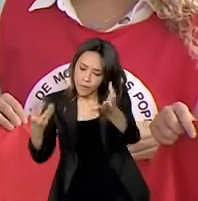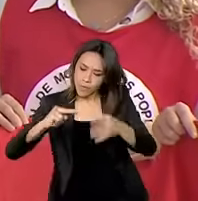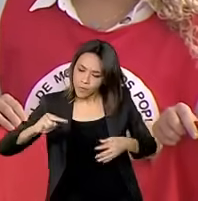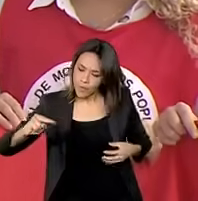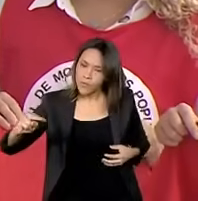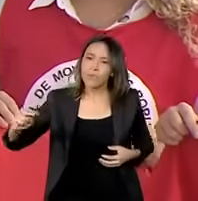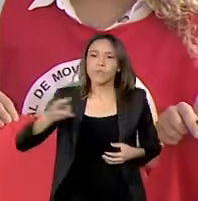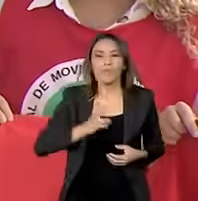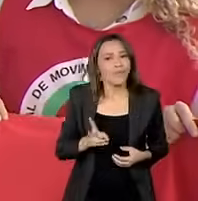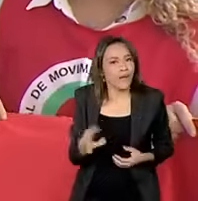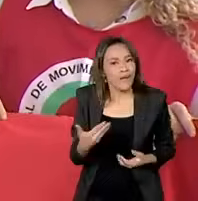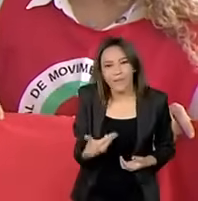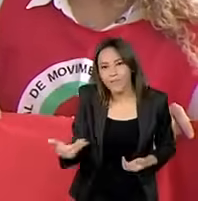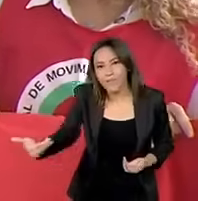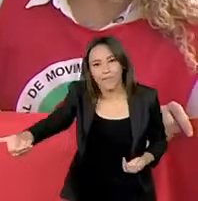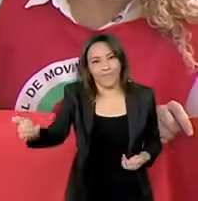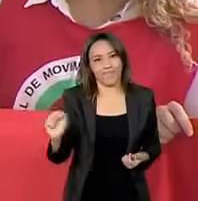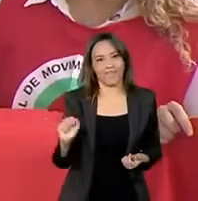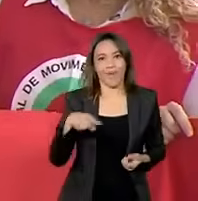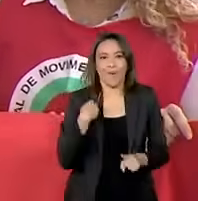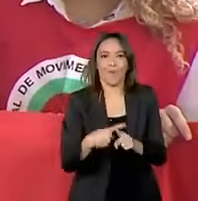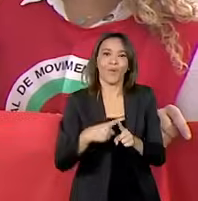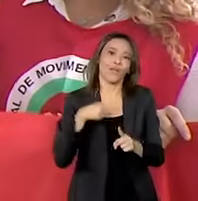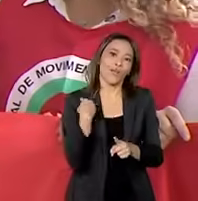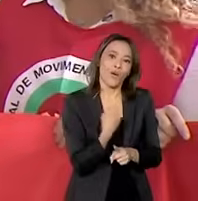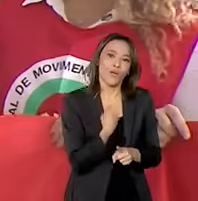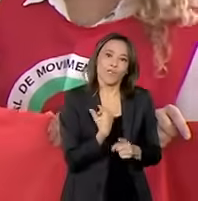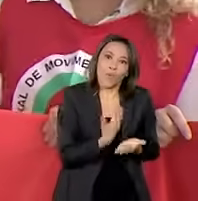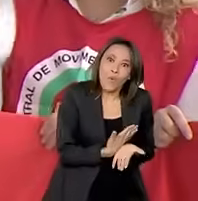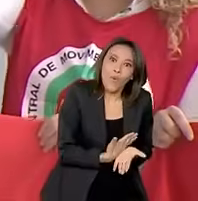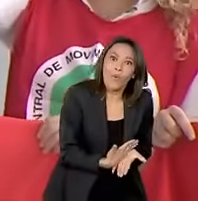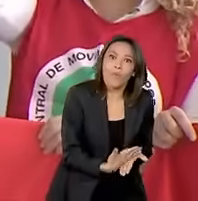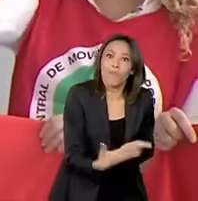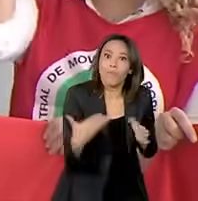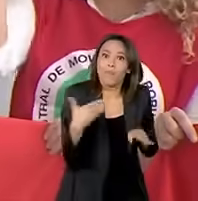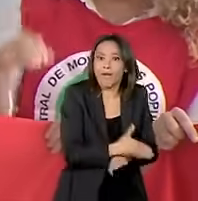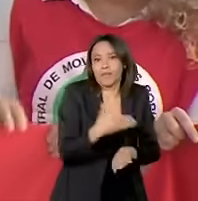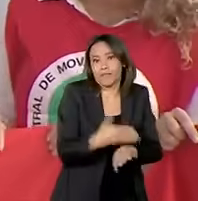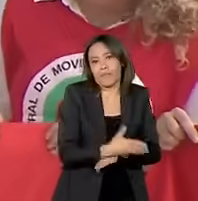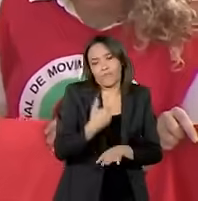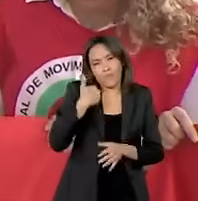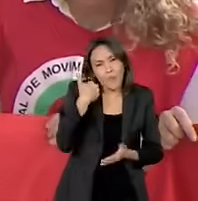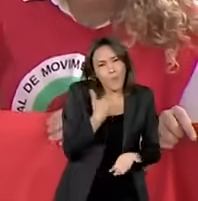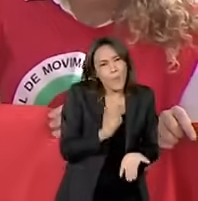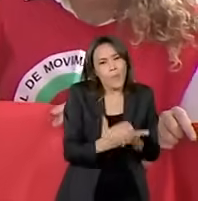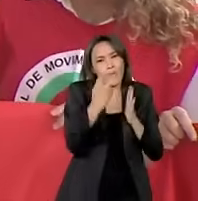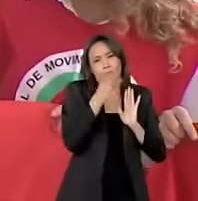casas, nós construímos o embrião daquilo que a gente acredita de uma nova sociedade.